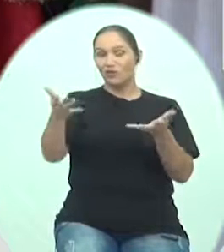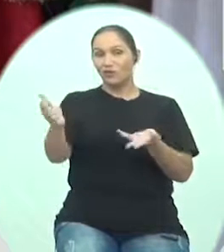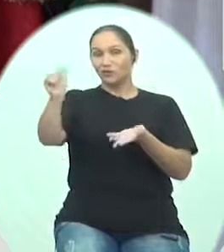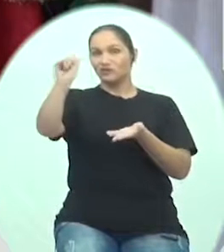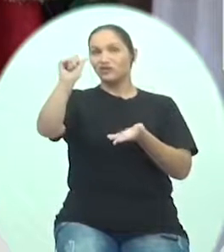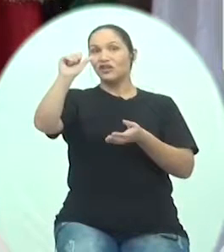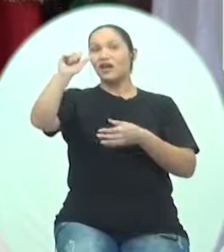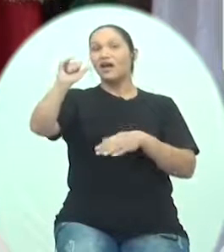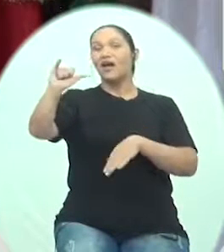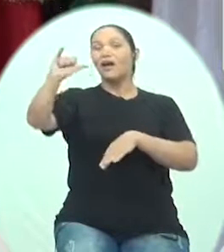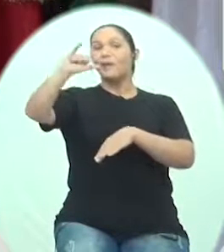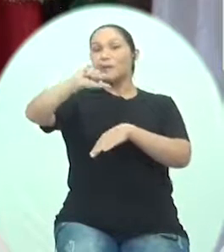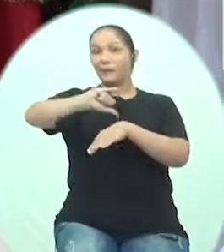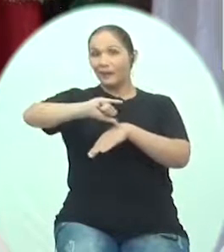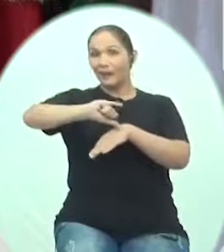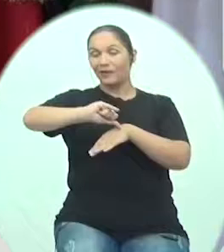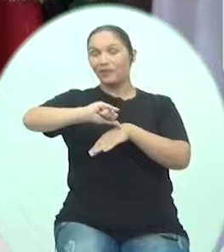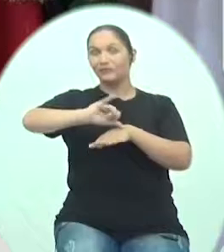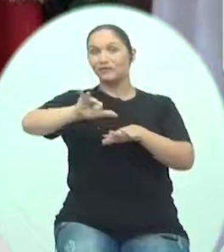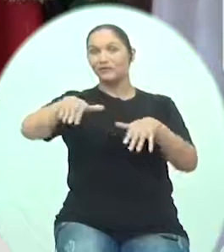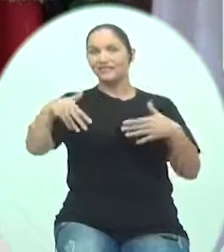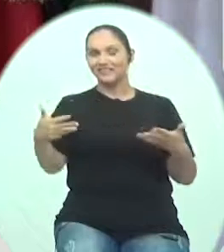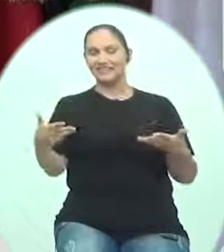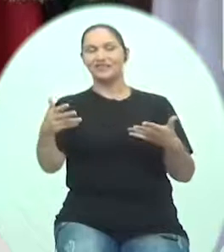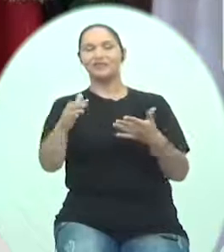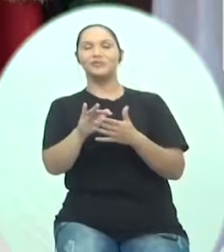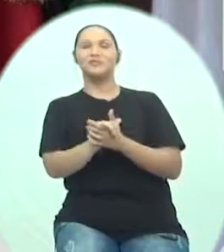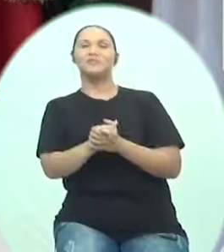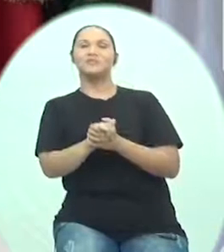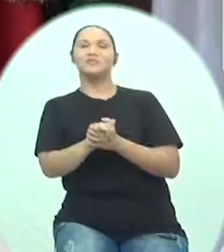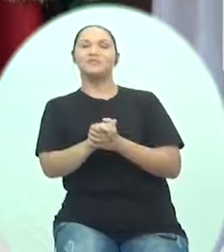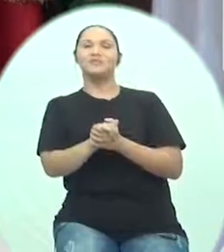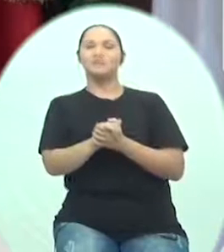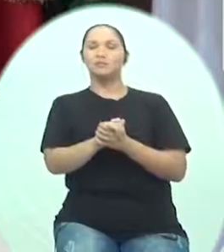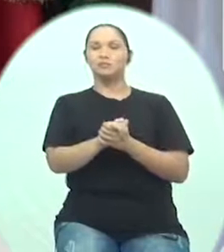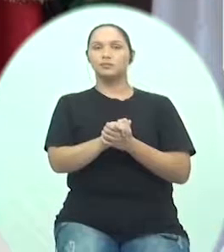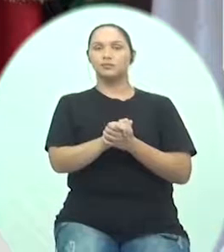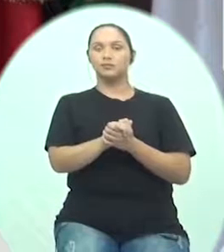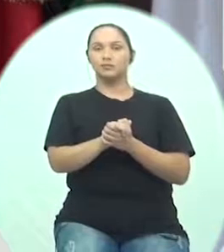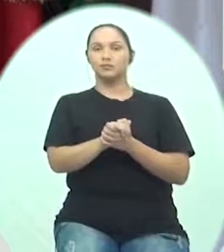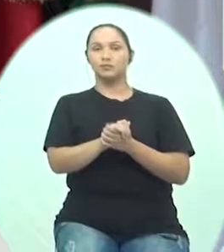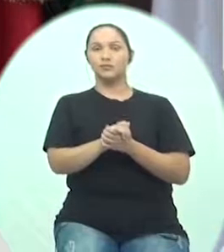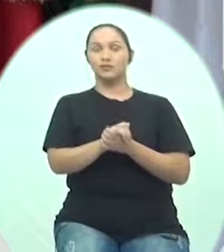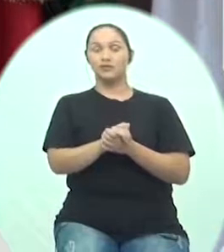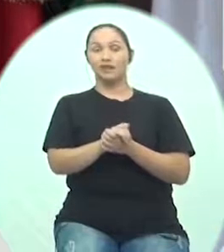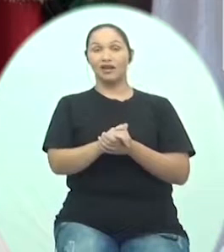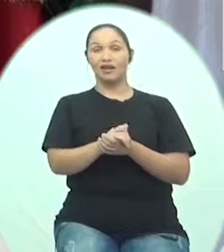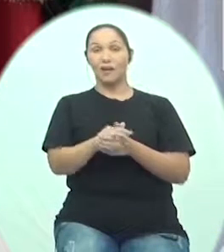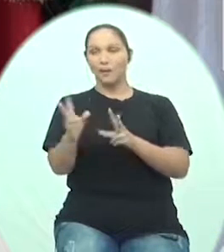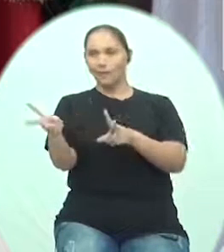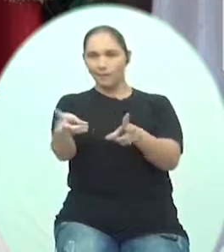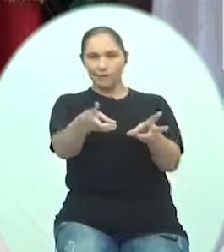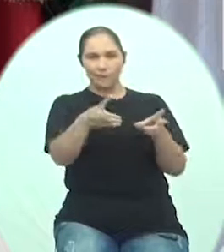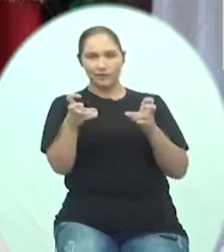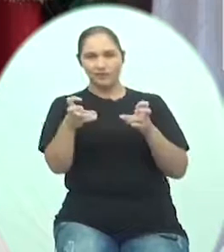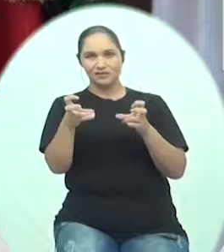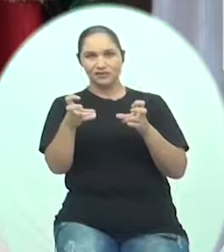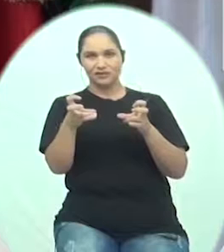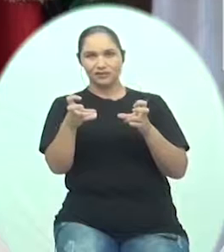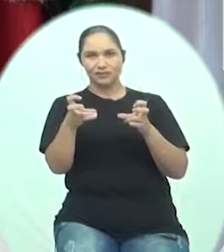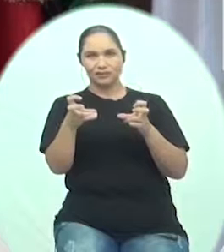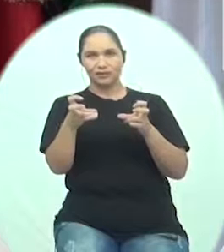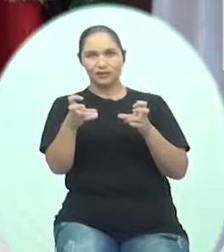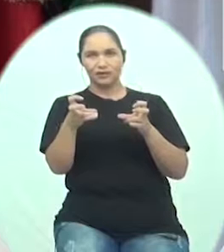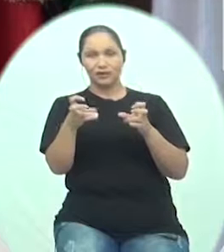é a Copa do Mundo na realidade do tênis Então veja que a cidade se mobiliza a cidade se movimenta